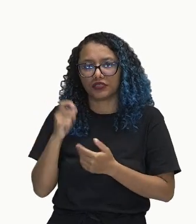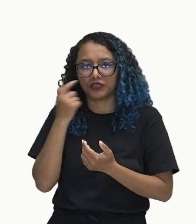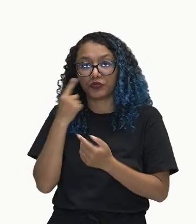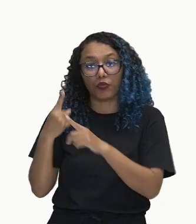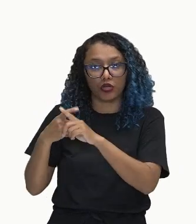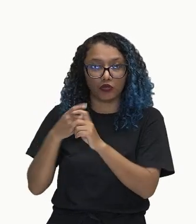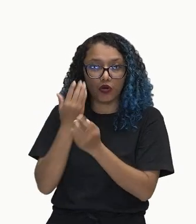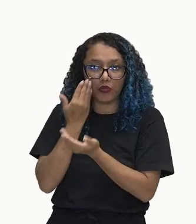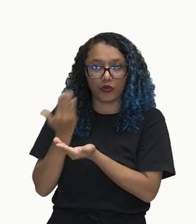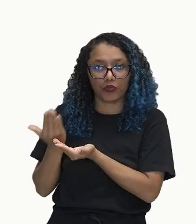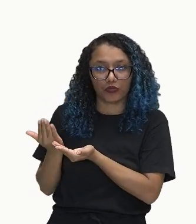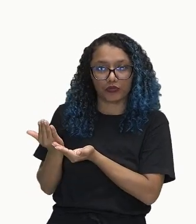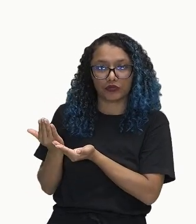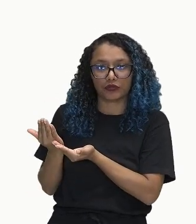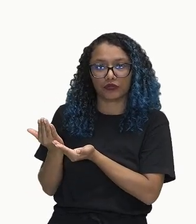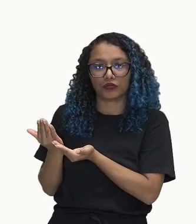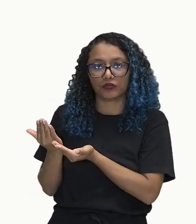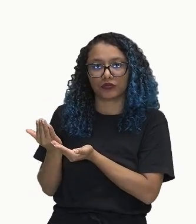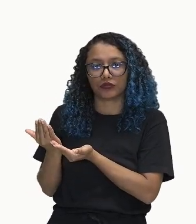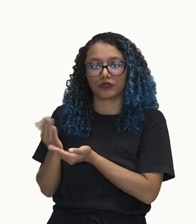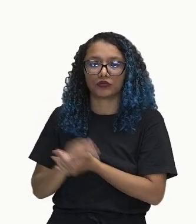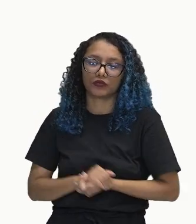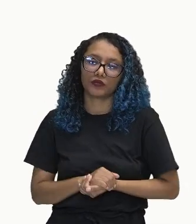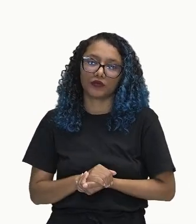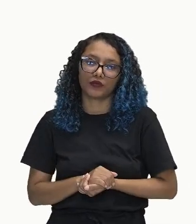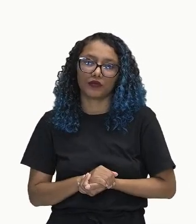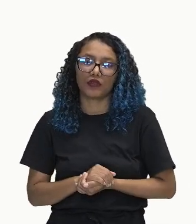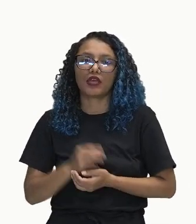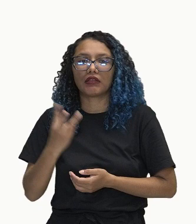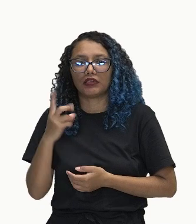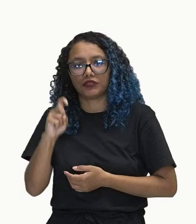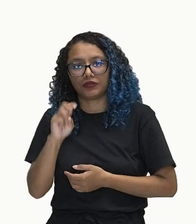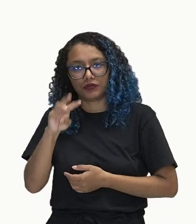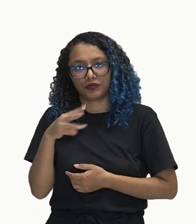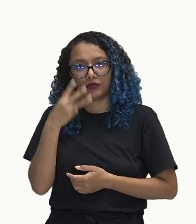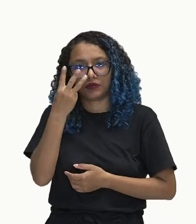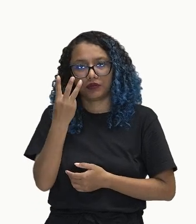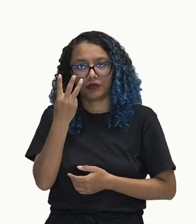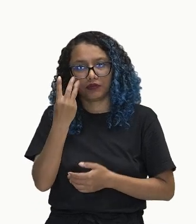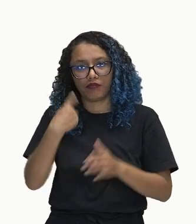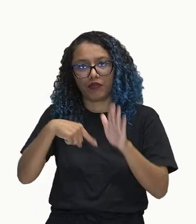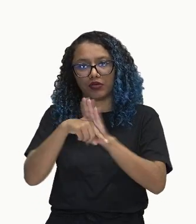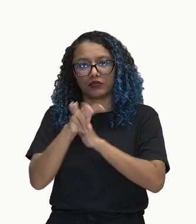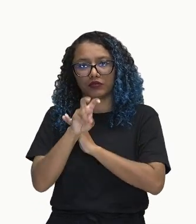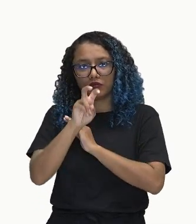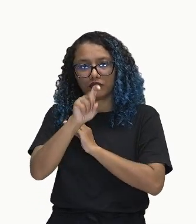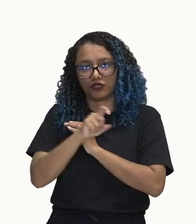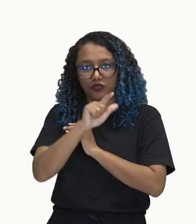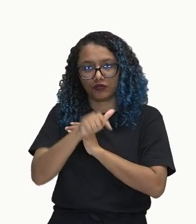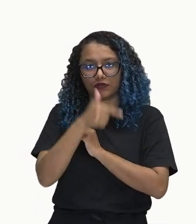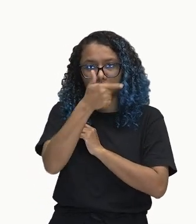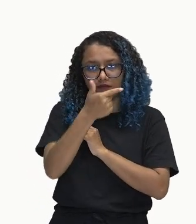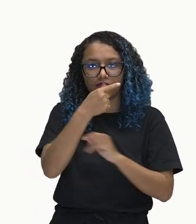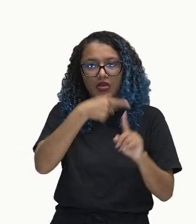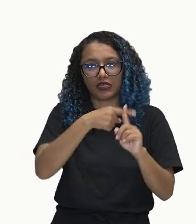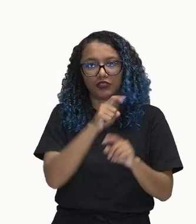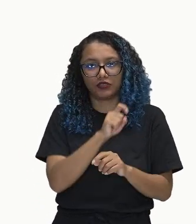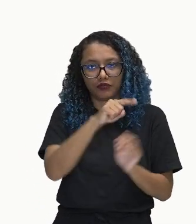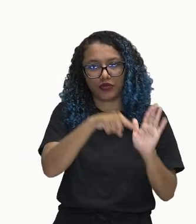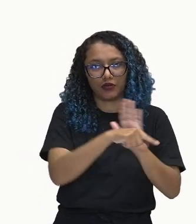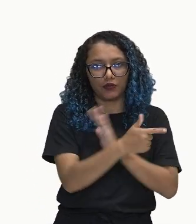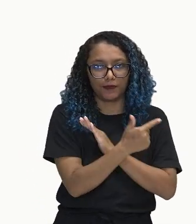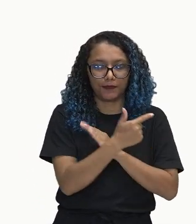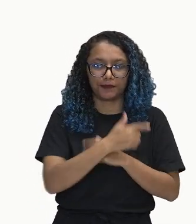o polinômio, tá? Que estou destacando para vocês. 3x ao cubo menos 5x ao quadrado mais x